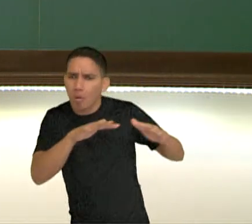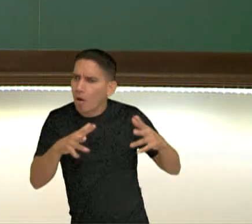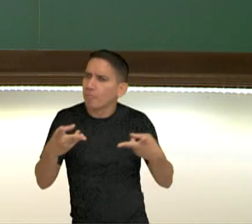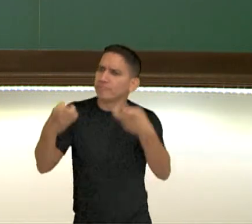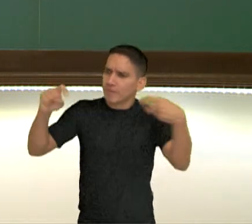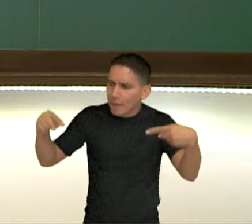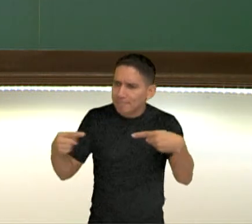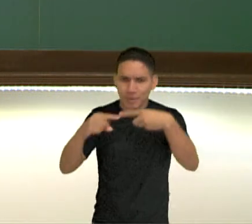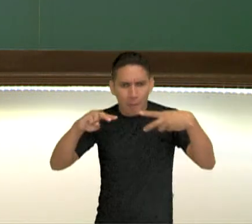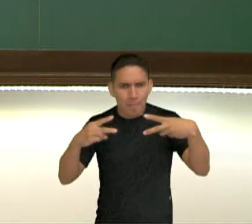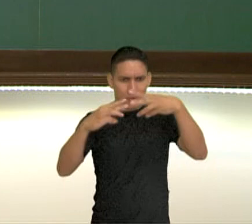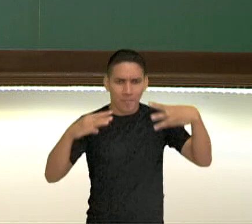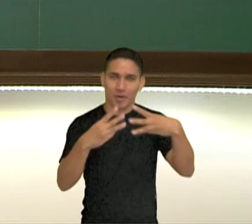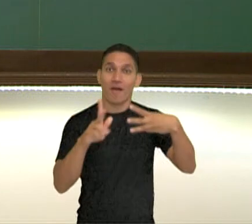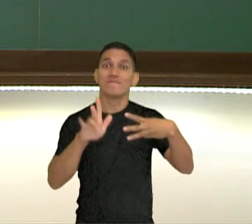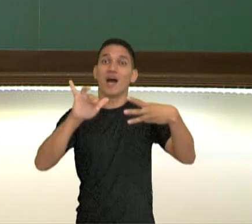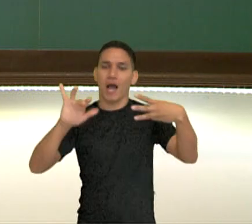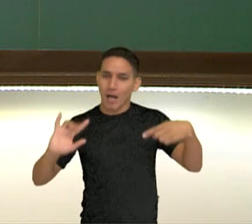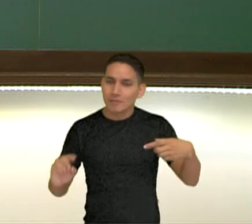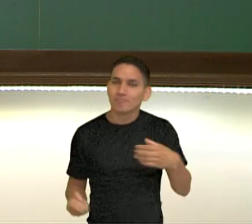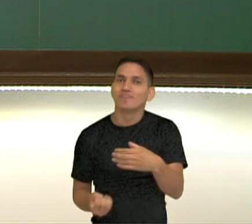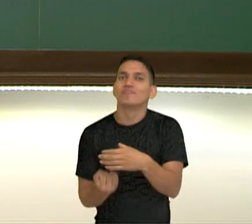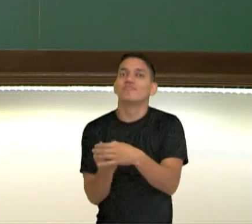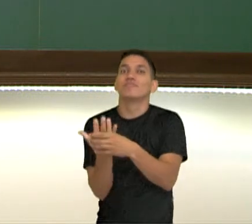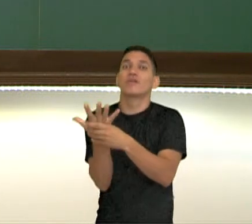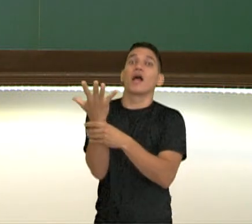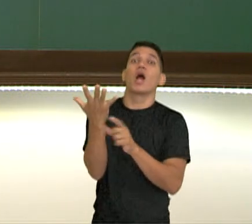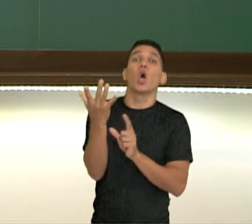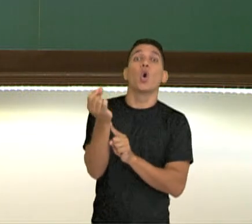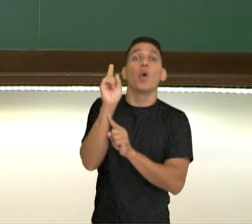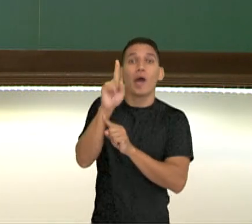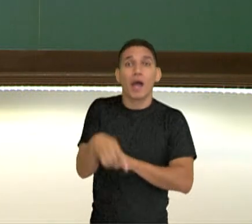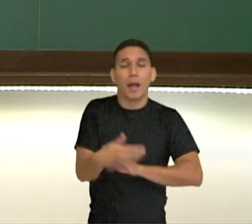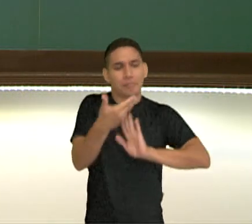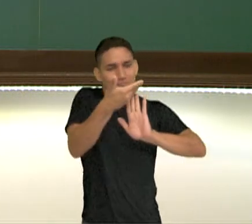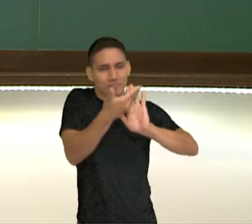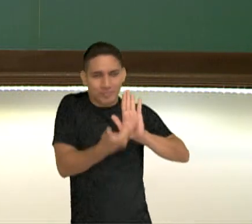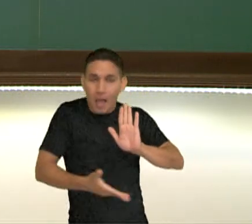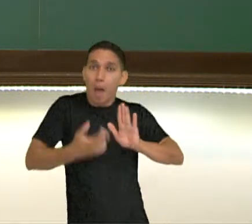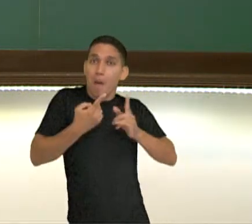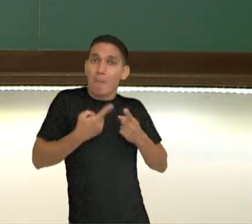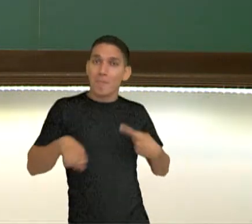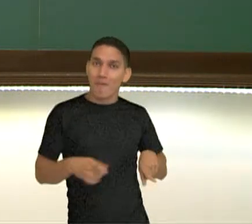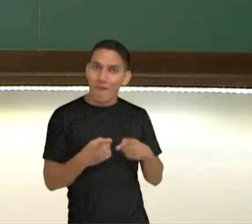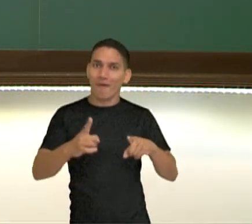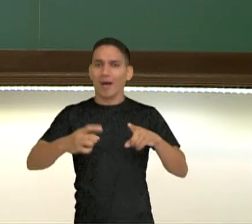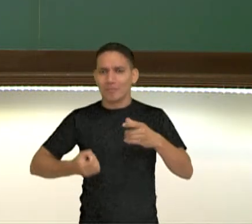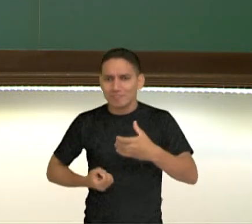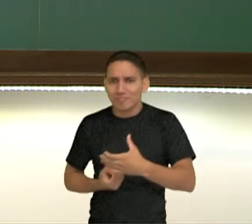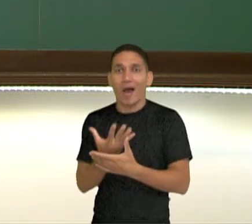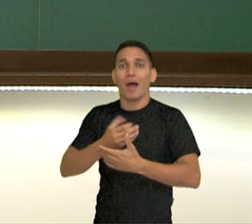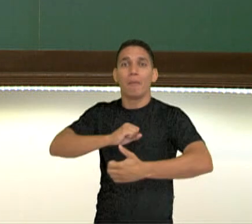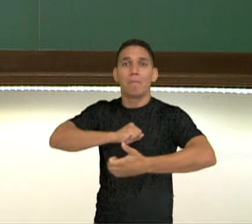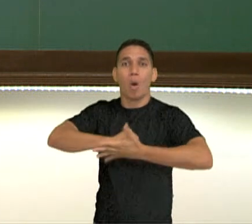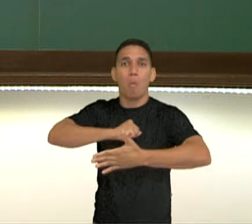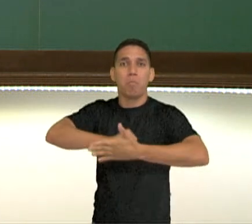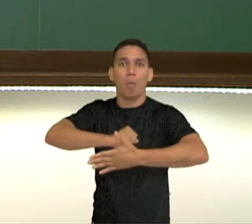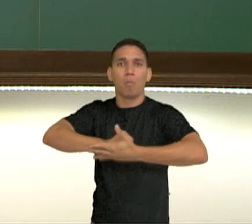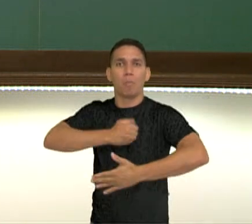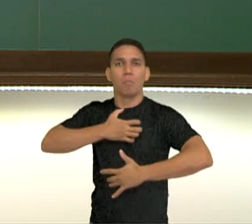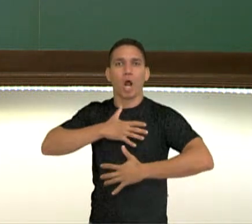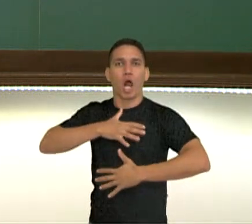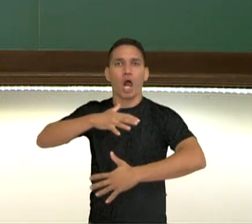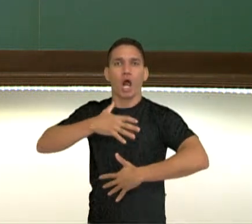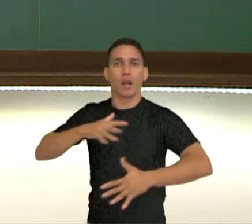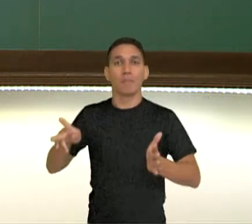possibilidade sonora e nisso nós vamos compondo um repertório musical que surge a partir da exploração sonora do